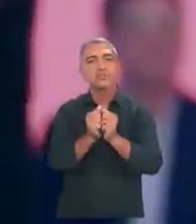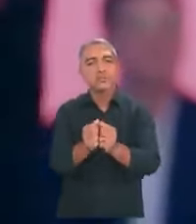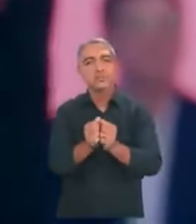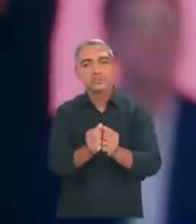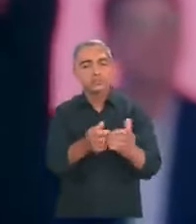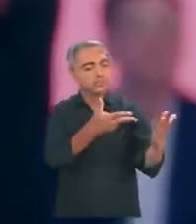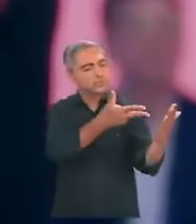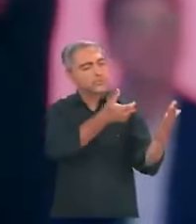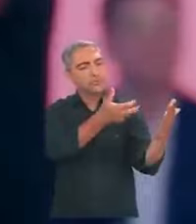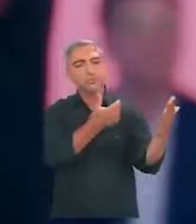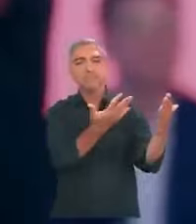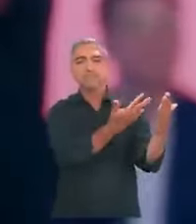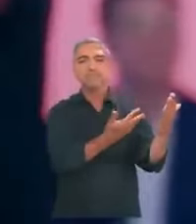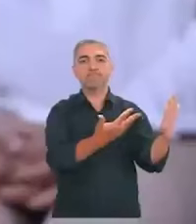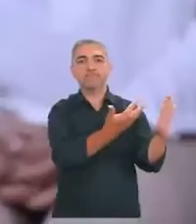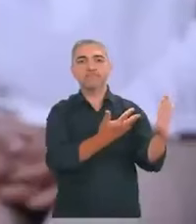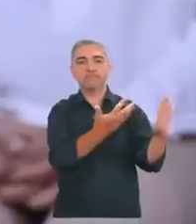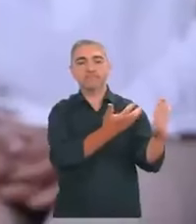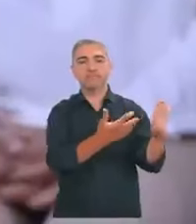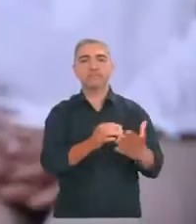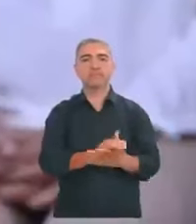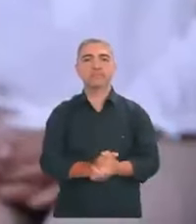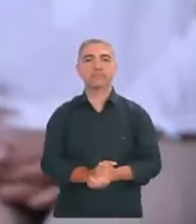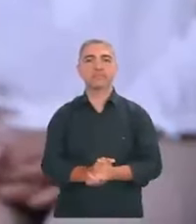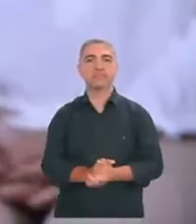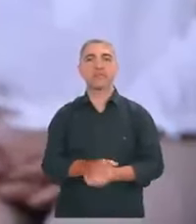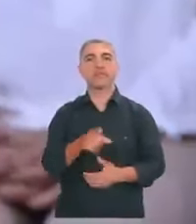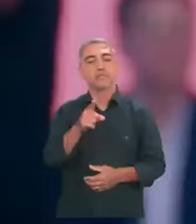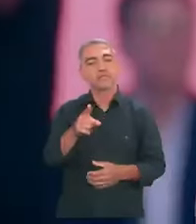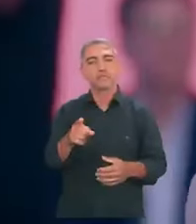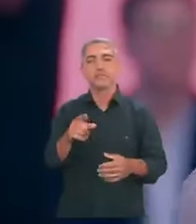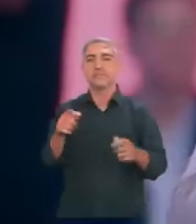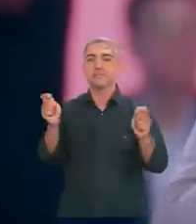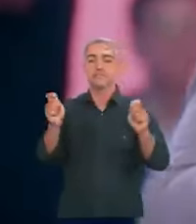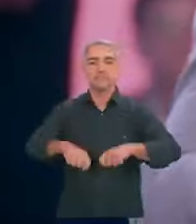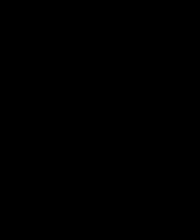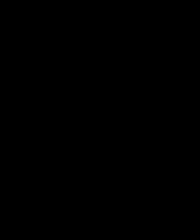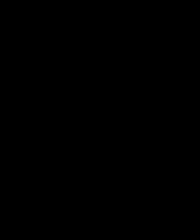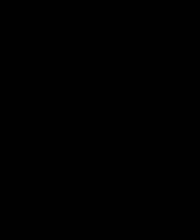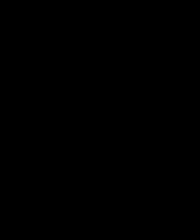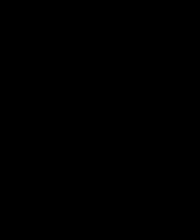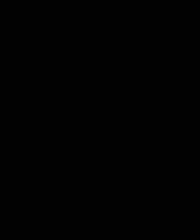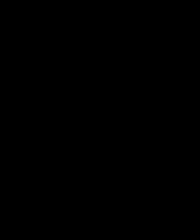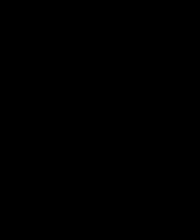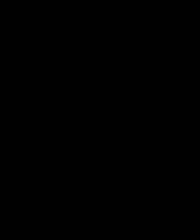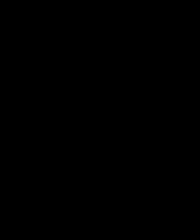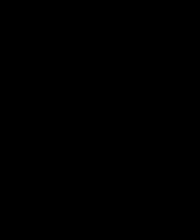tomar uma atitude, e eu espero que tenhamos uma extraordinária colheita através disso.